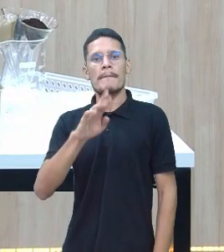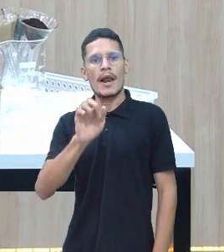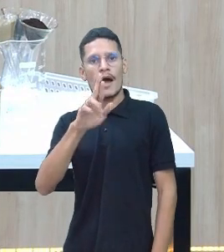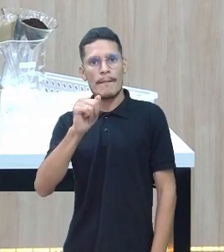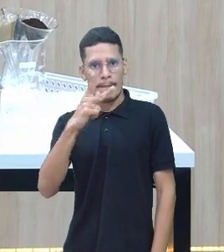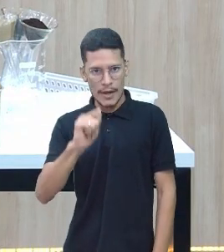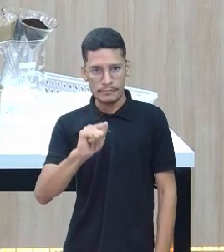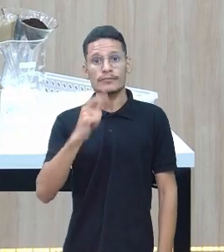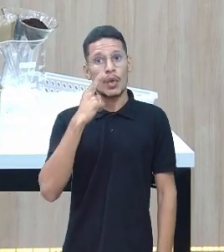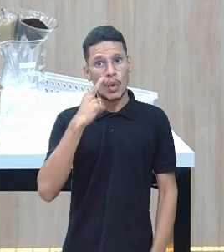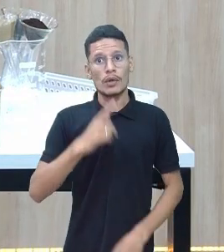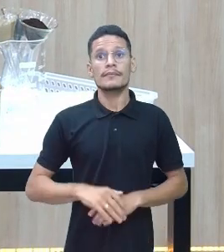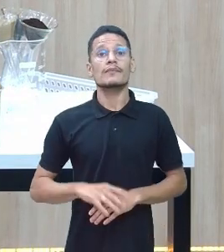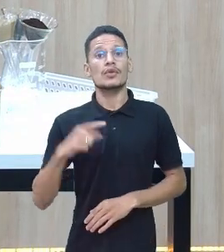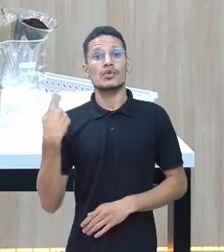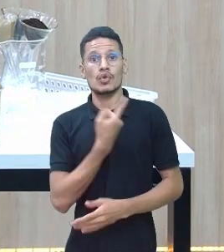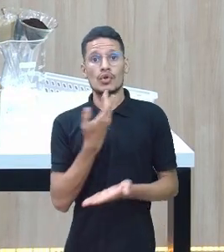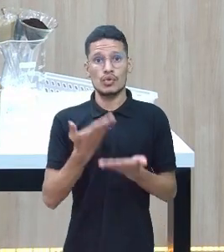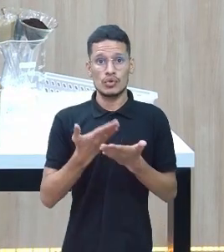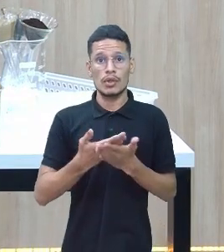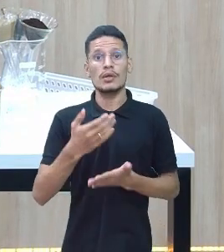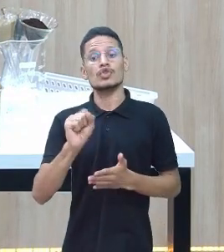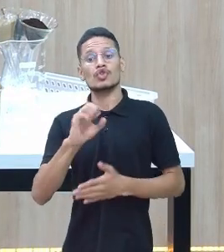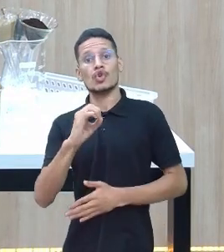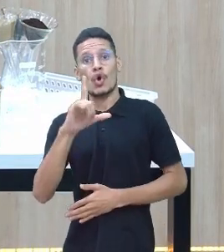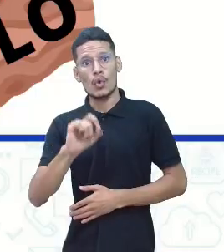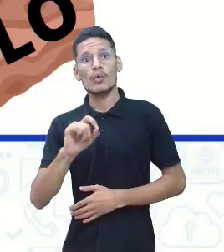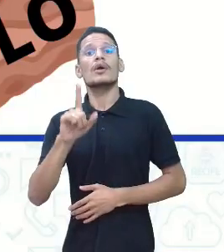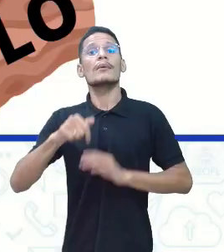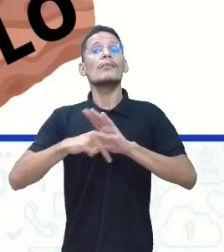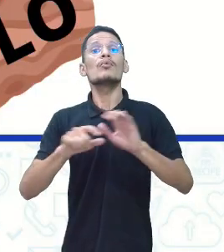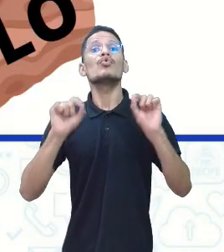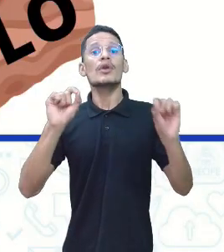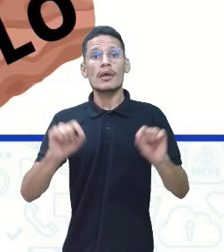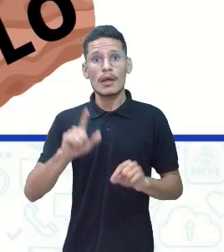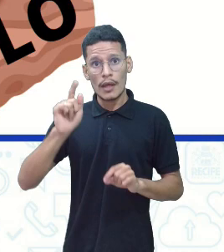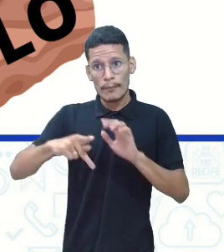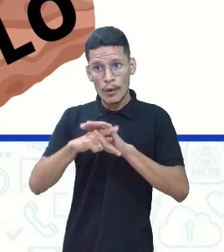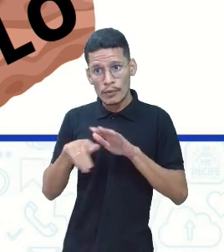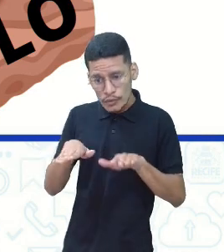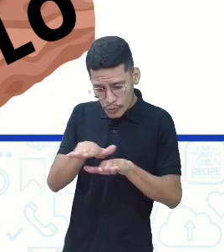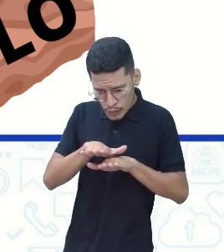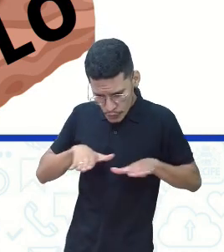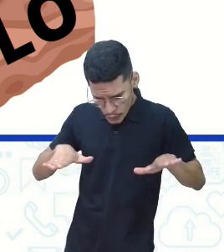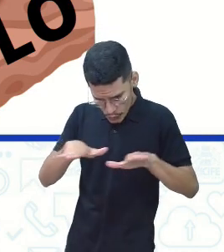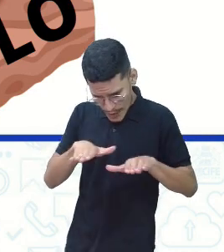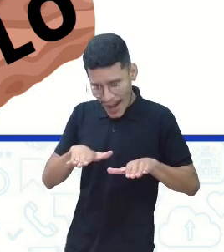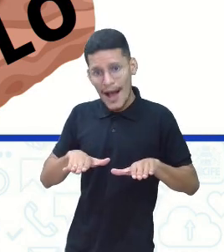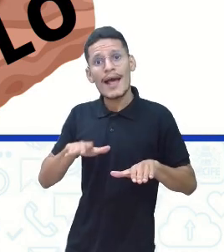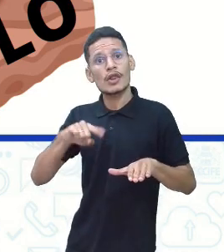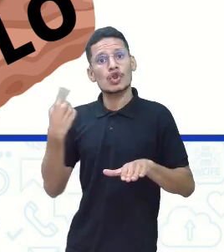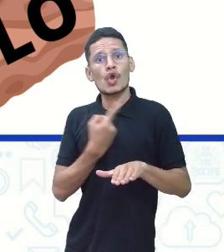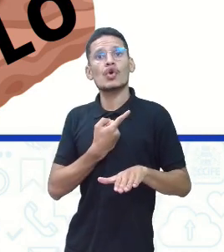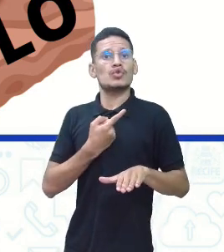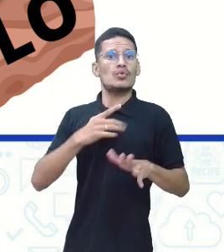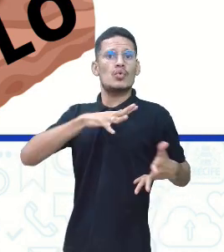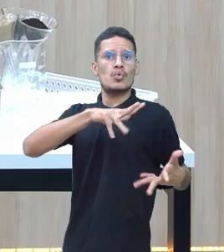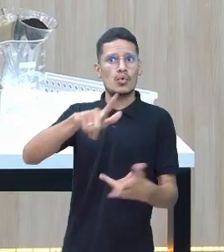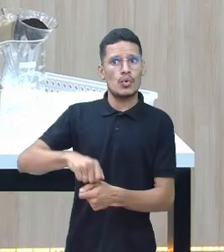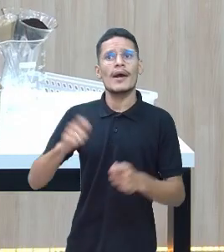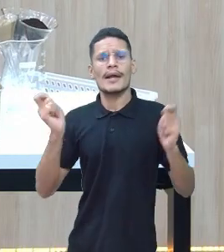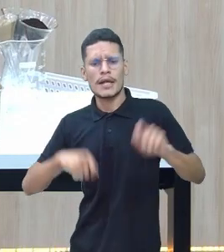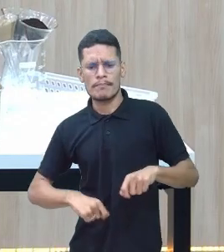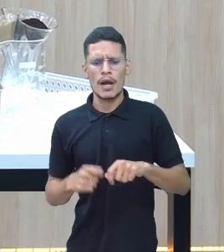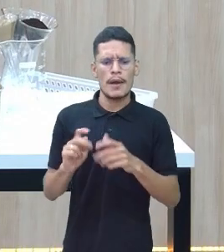a gente estudar o solo, vamos rever um pouco alguns conceitos, né? O solo é a camada mais superficial do nosso planeta. É o local onde as plantas